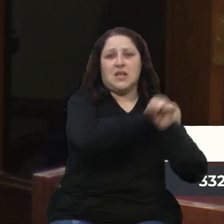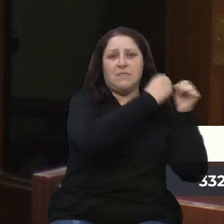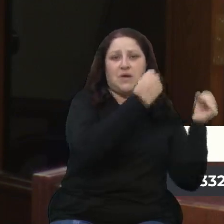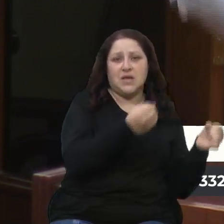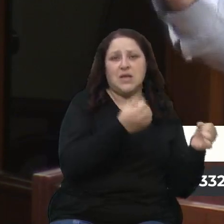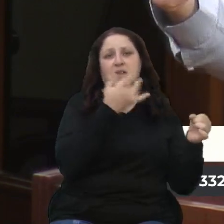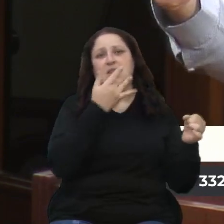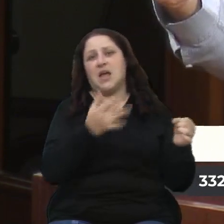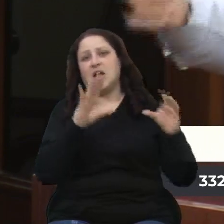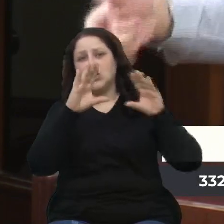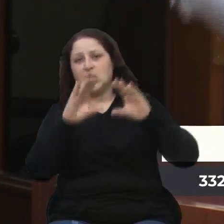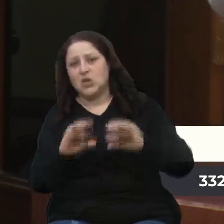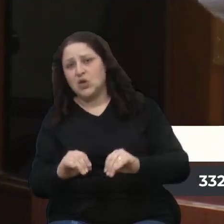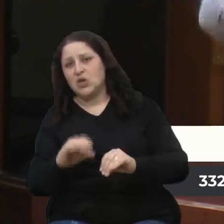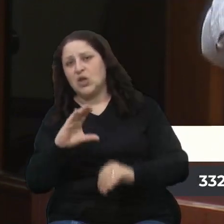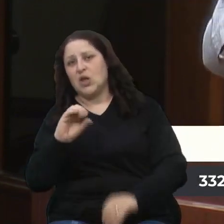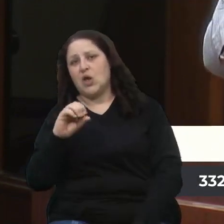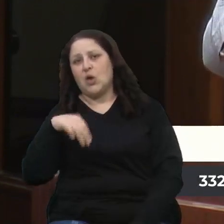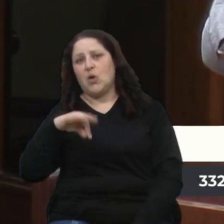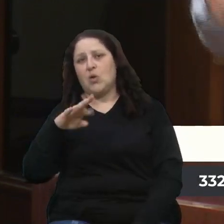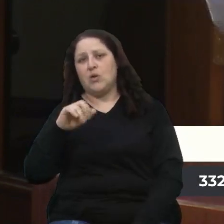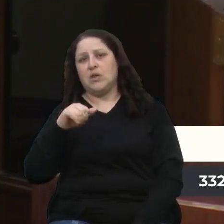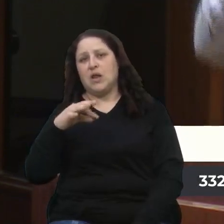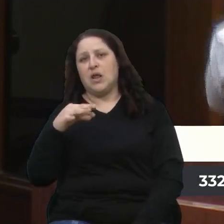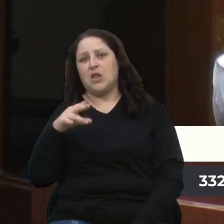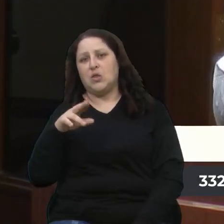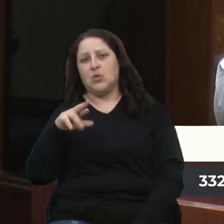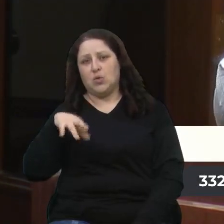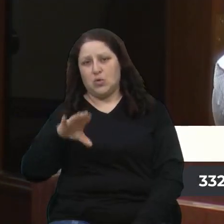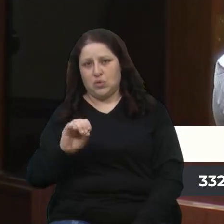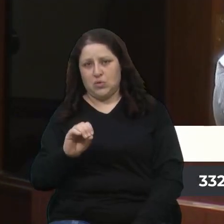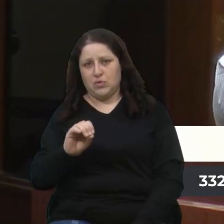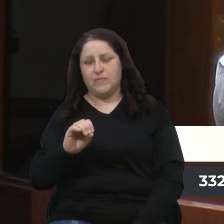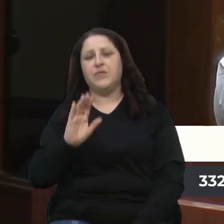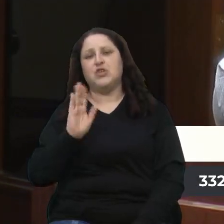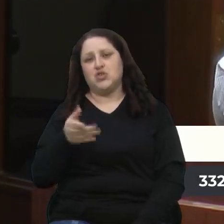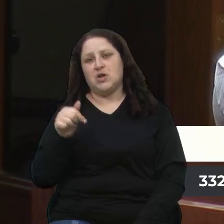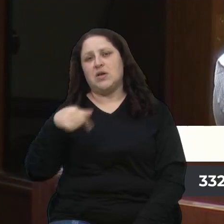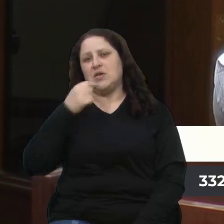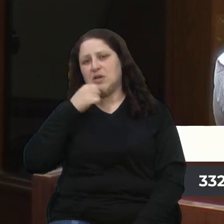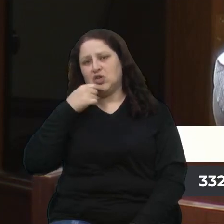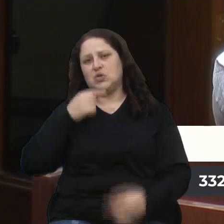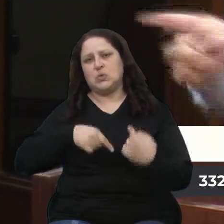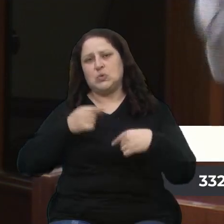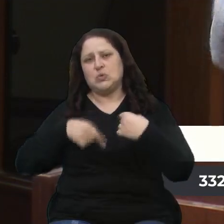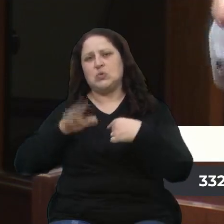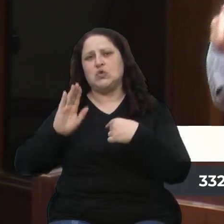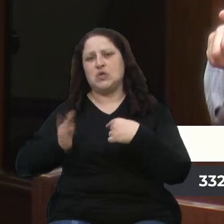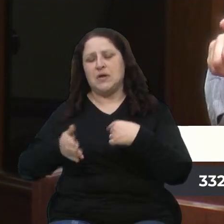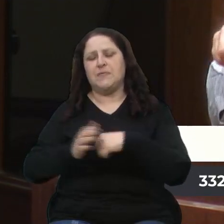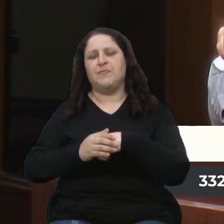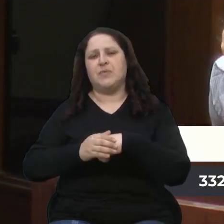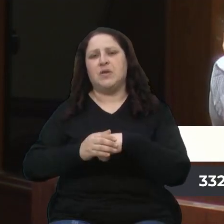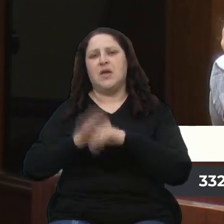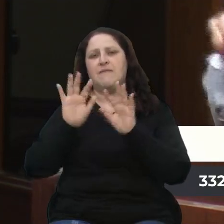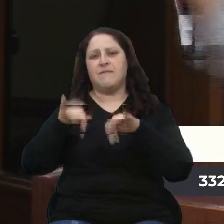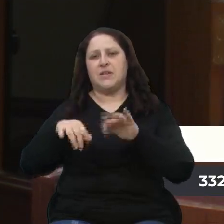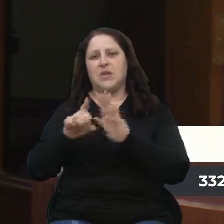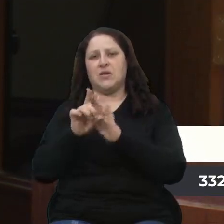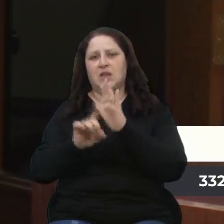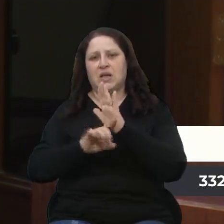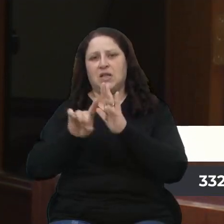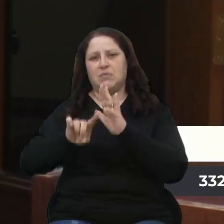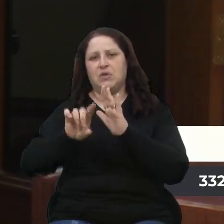tarde e noite no contraturno. Então, o que eu trago para a baila, e isso já foi trazido para Caxias, essa discussão, no final da década de 90,